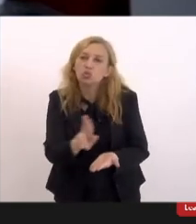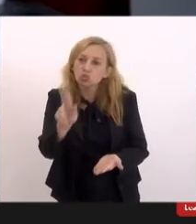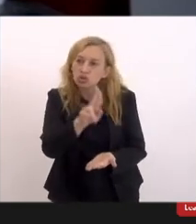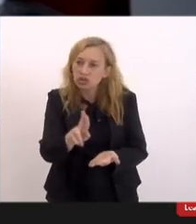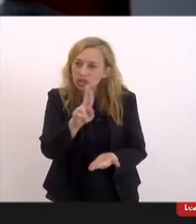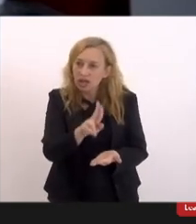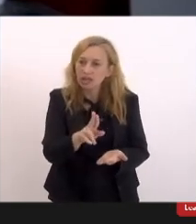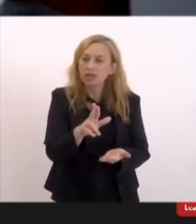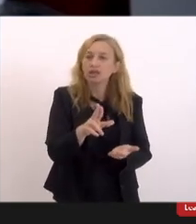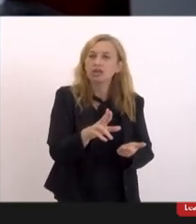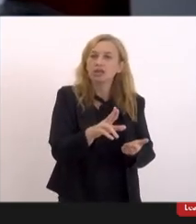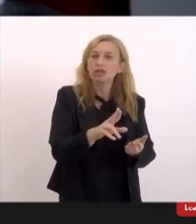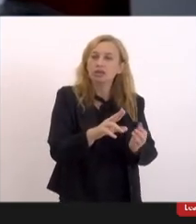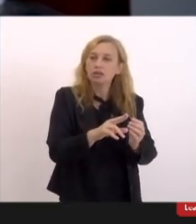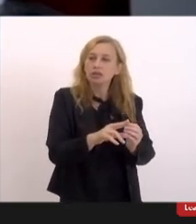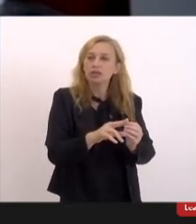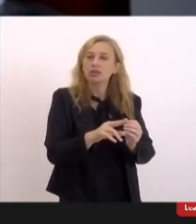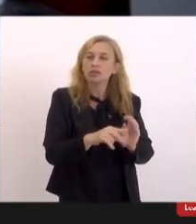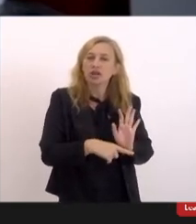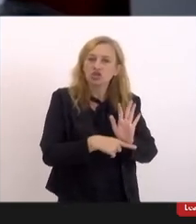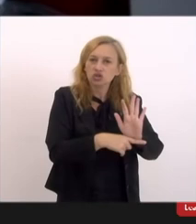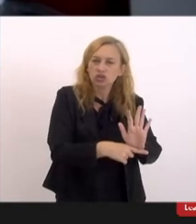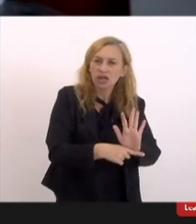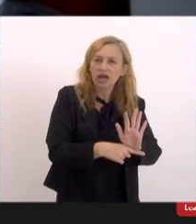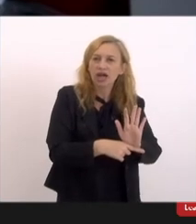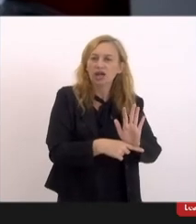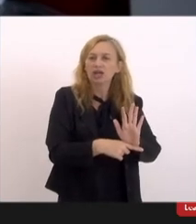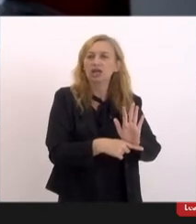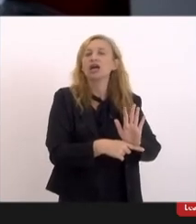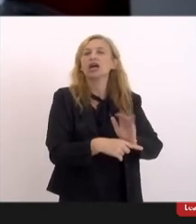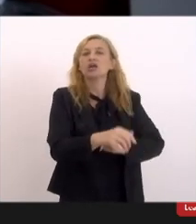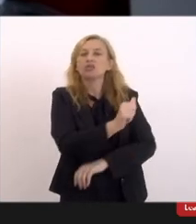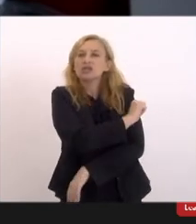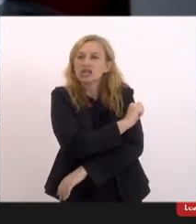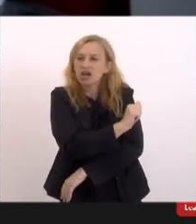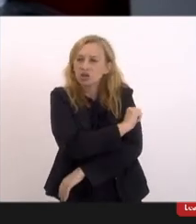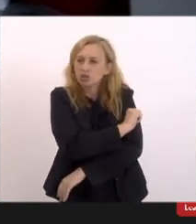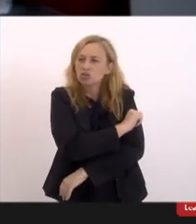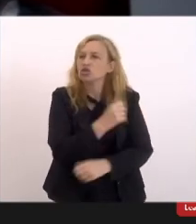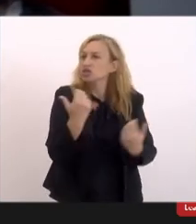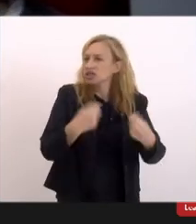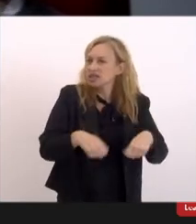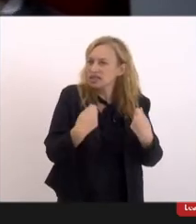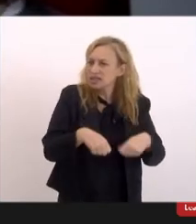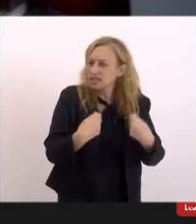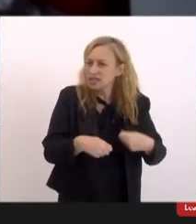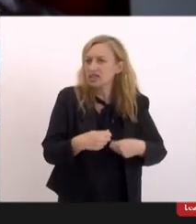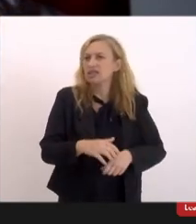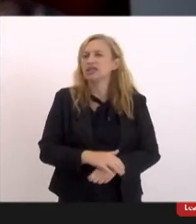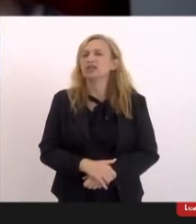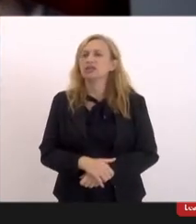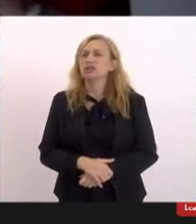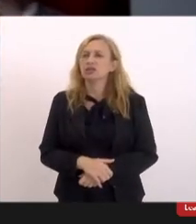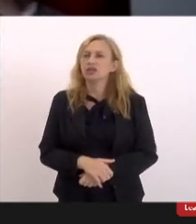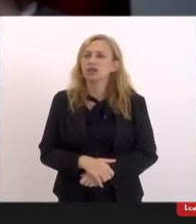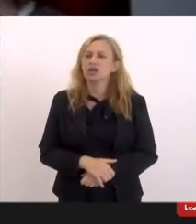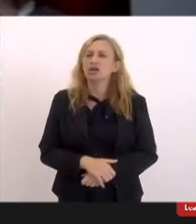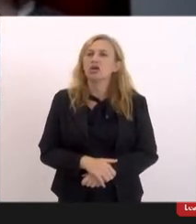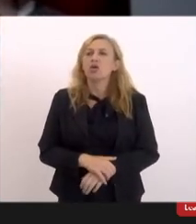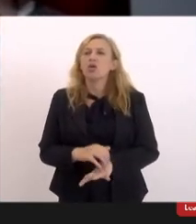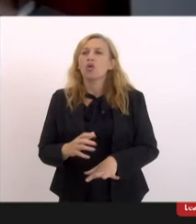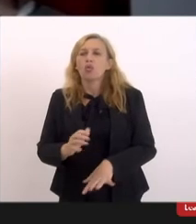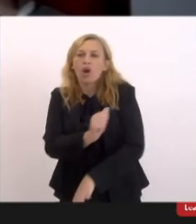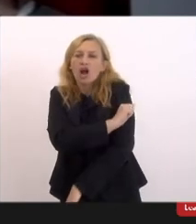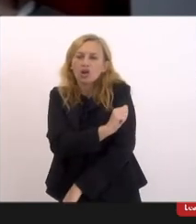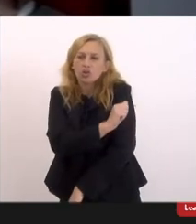para atender o aluno com comorbidade, os demais alunos que necessitem, né? Aluna lactante, o aluno militar,